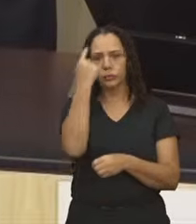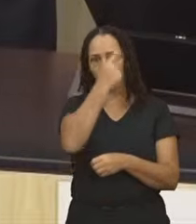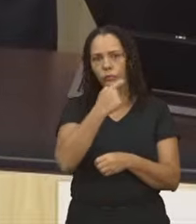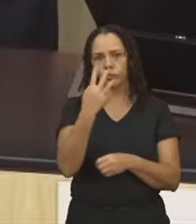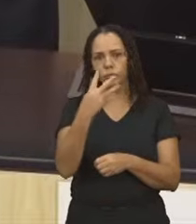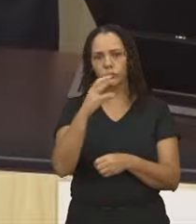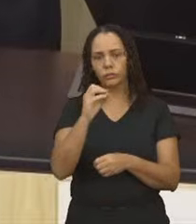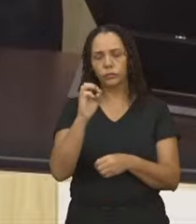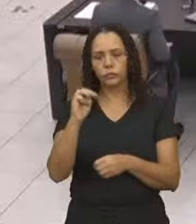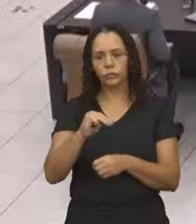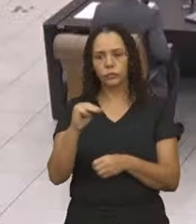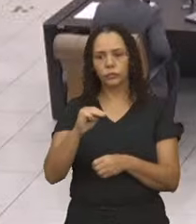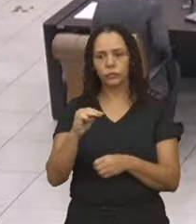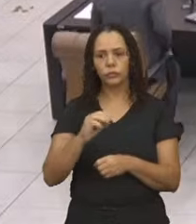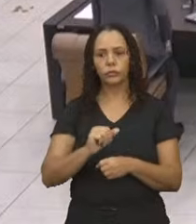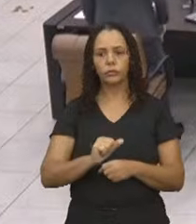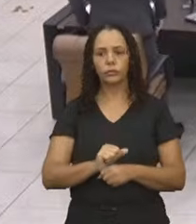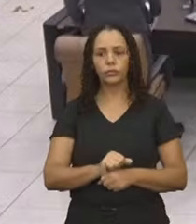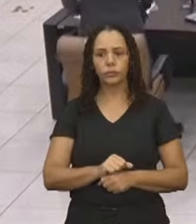14h40.